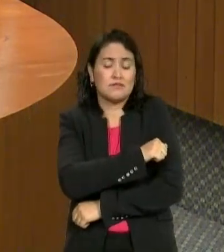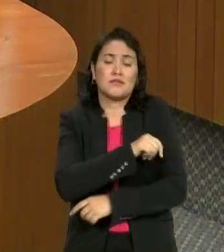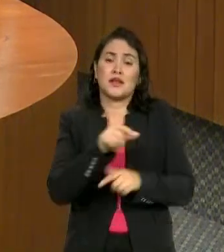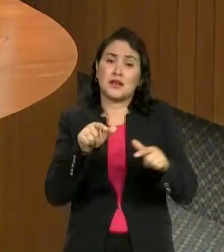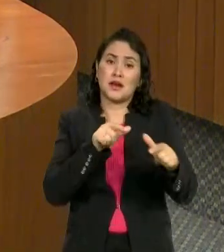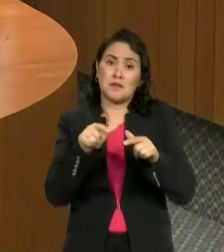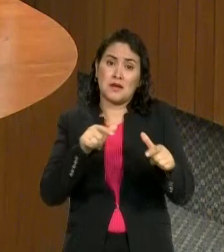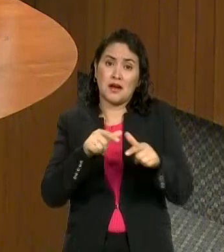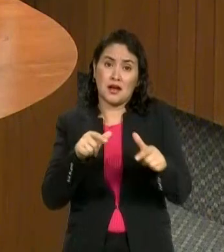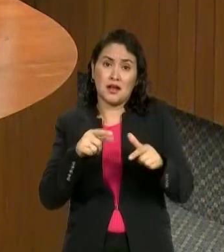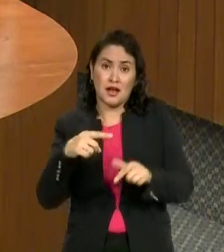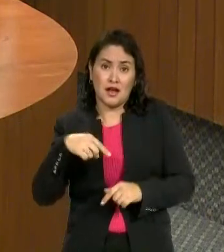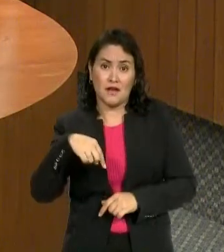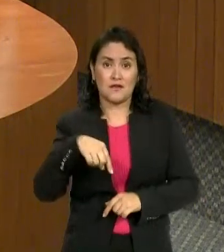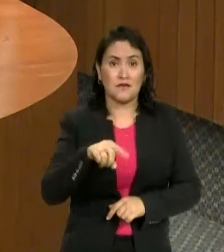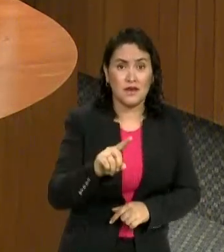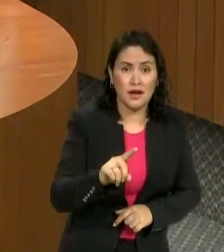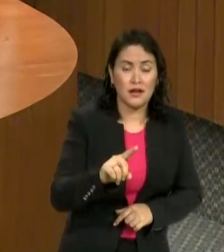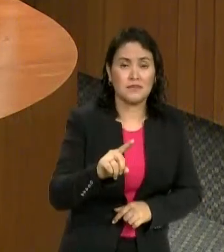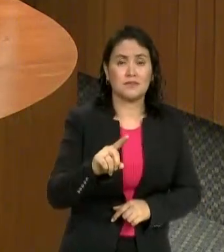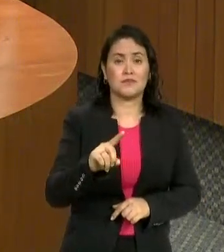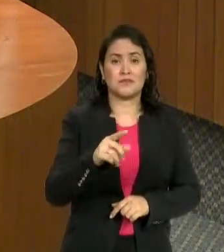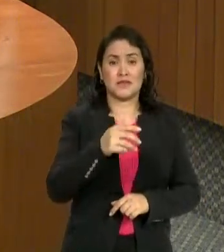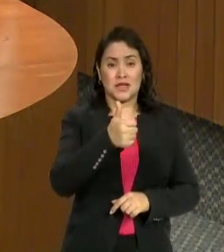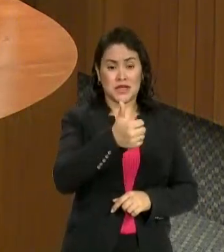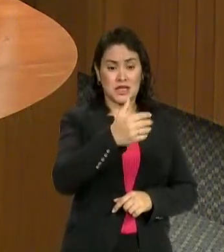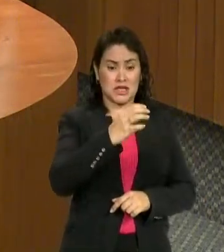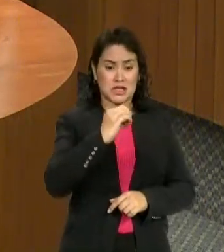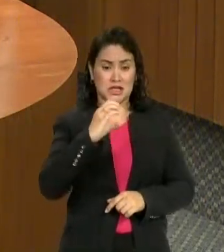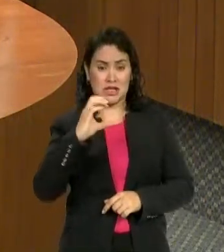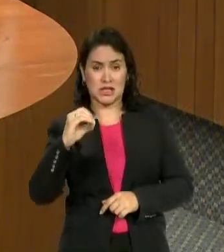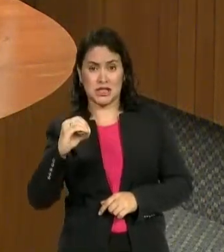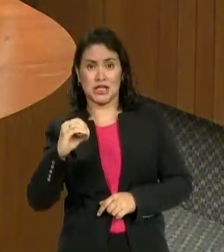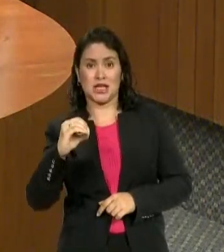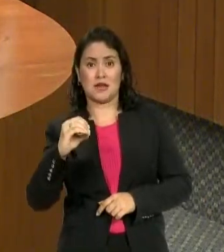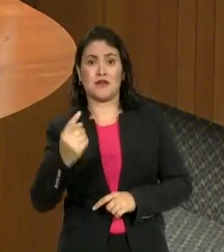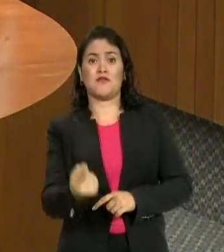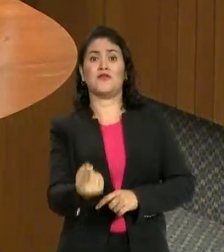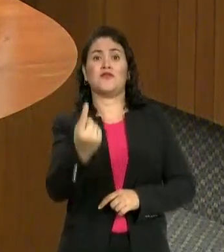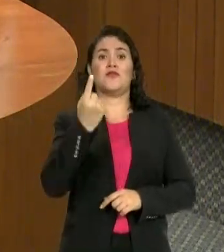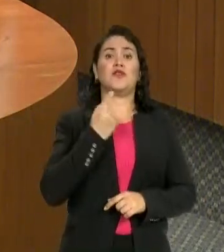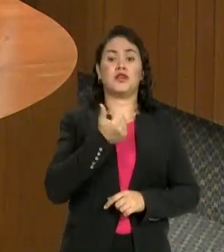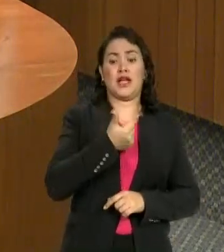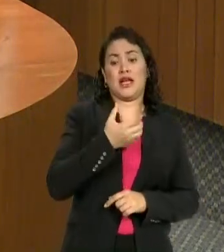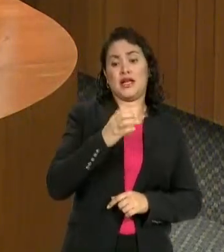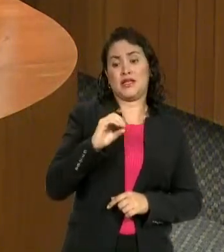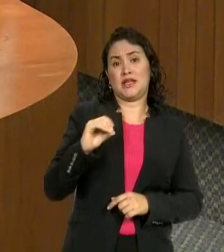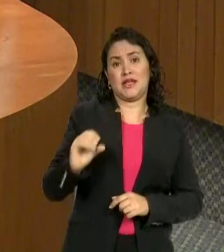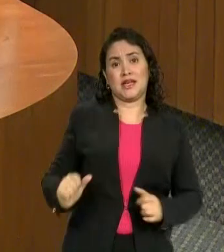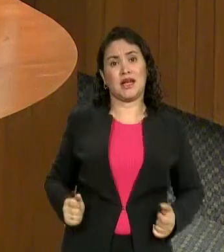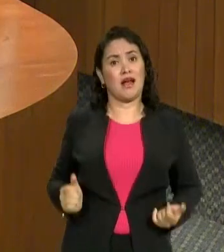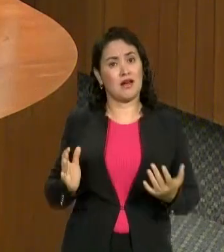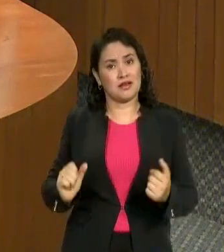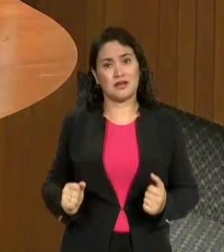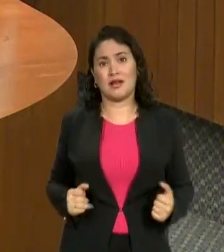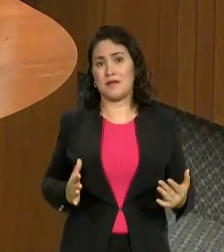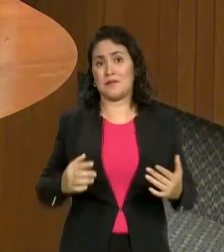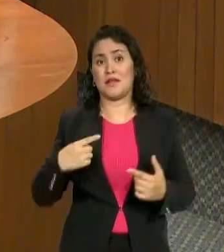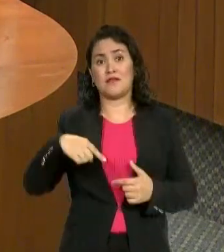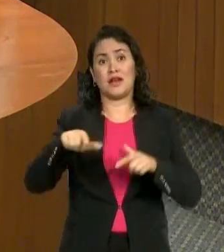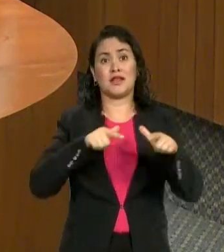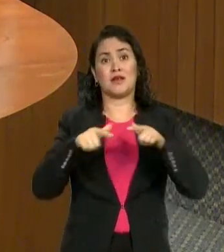para ir, 100 para ir, se for carro pequeno, 100 para voltar. Já não compensa nem ele sair de casa para